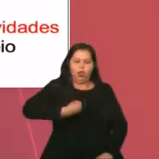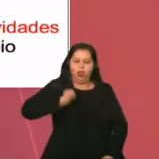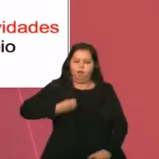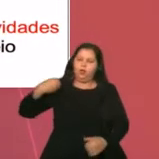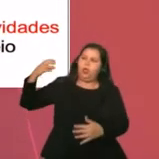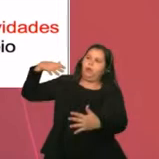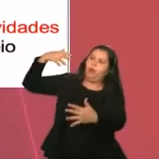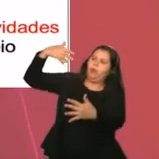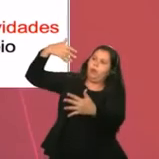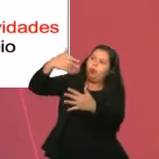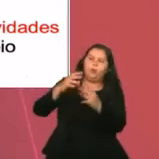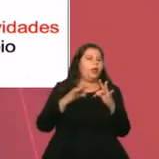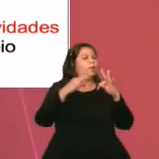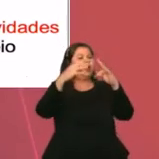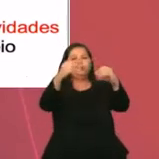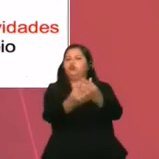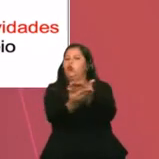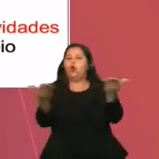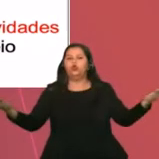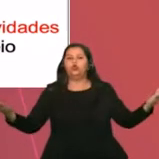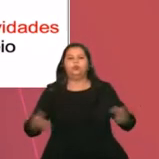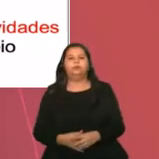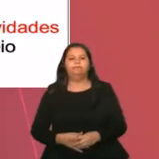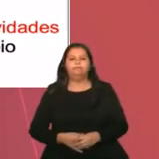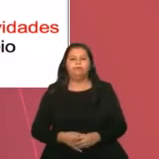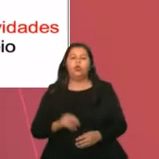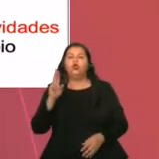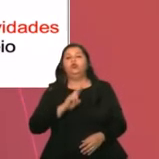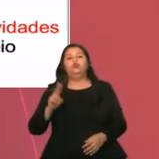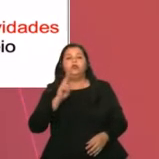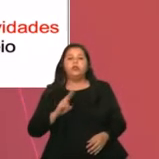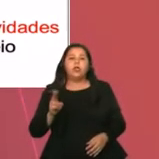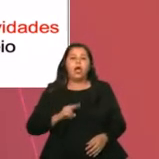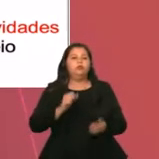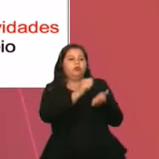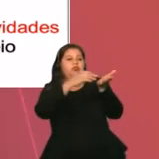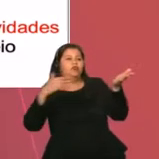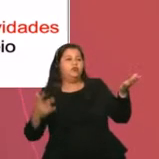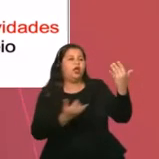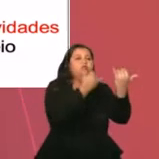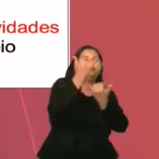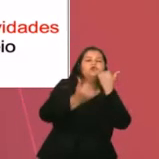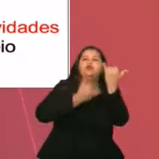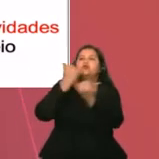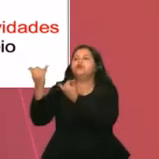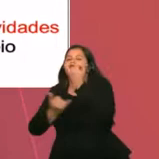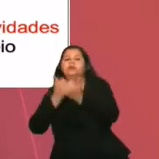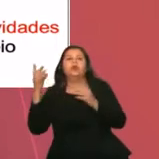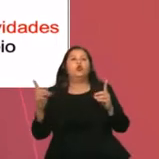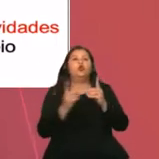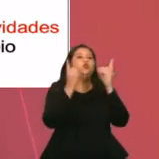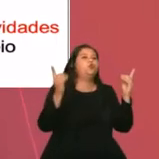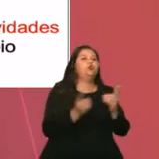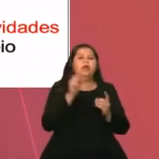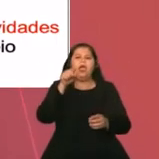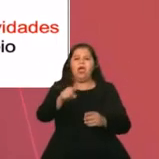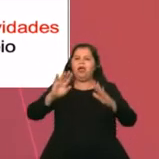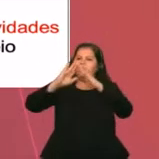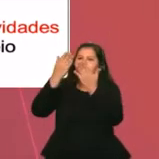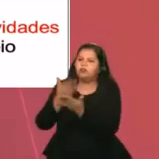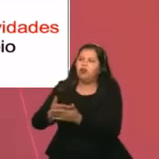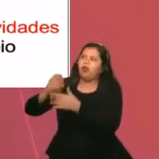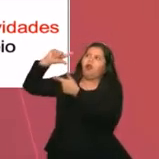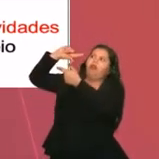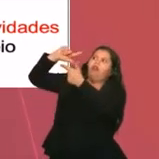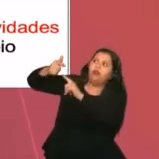a vida para todos utilização de atividades lúdicas como meio didático essa escola tradicional